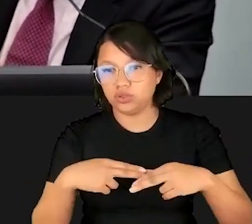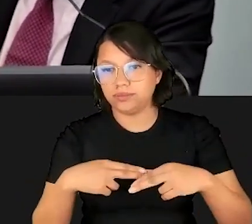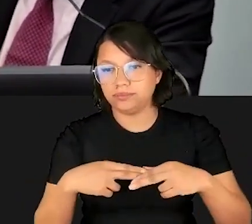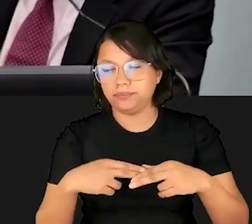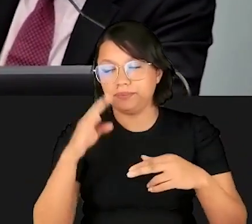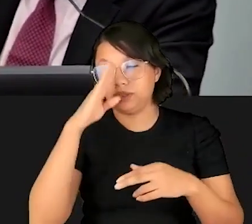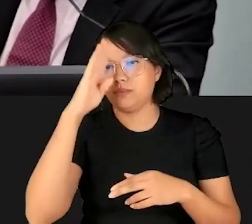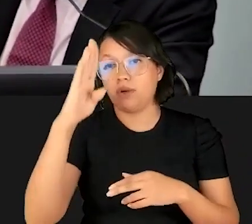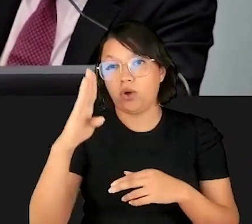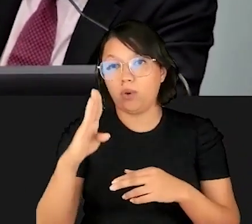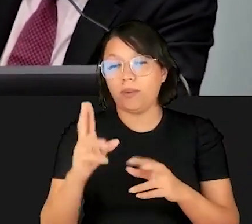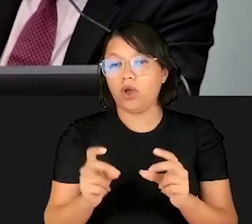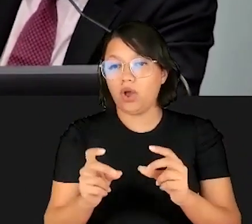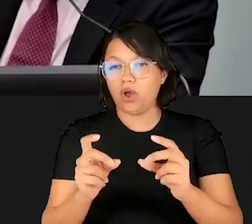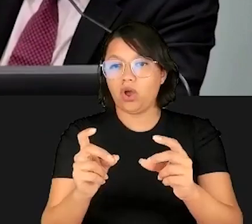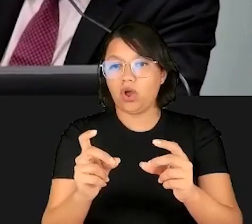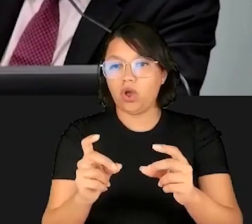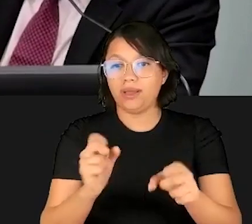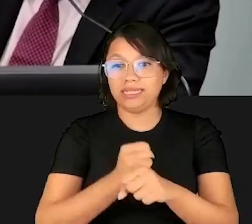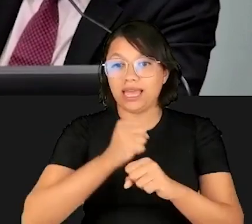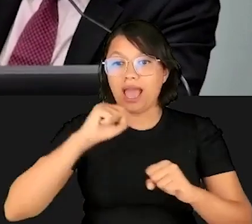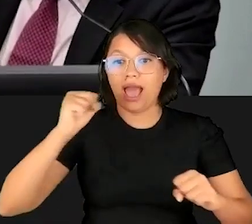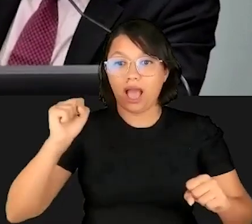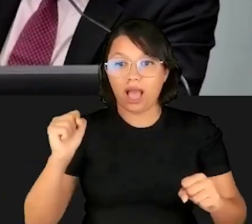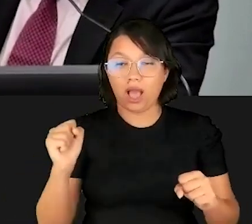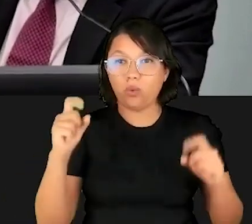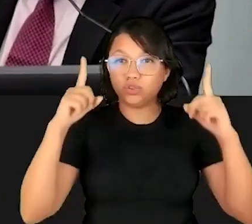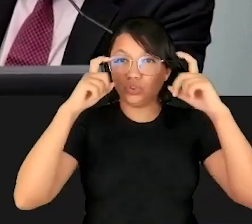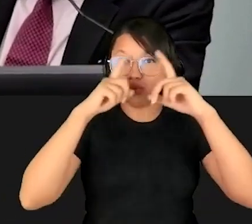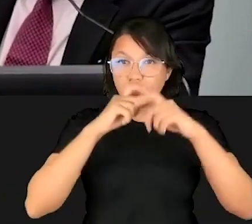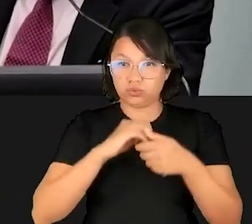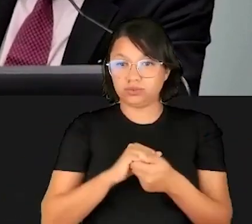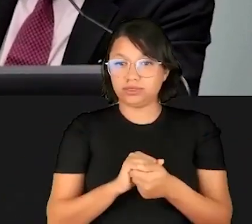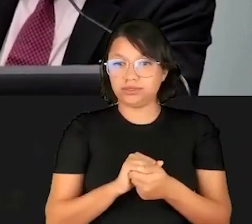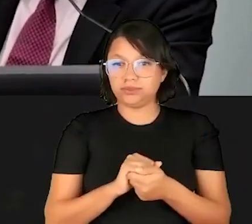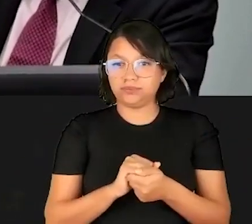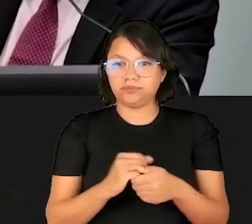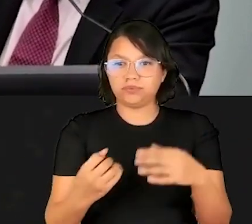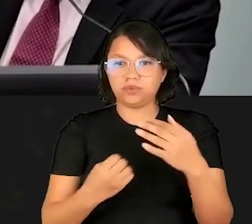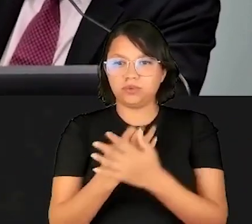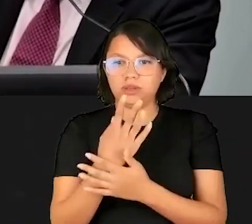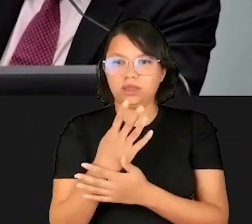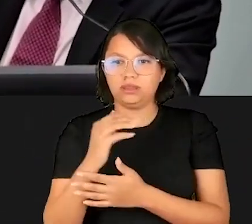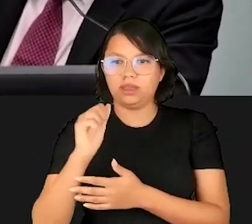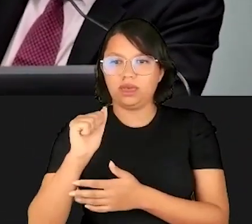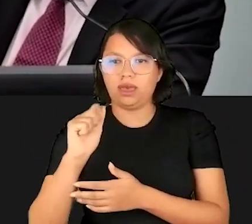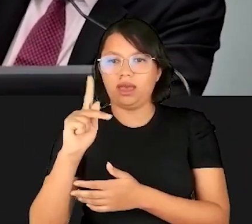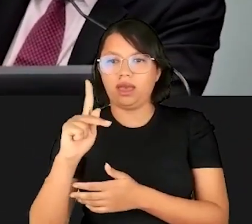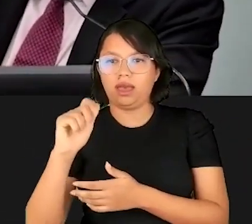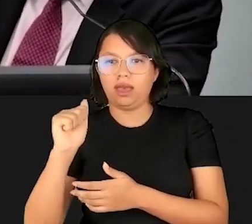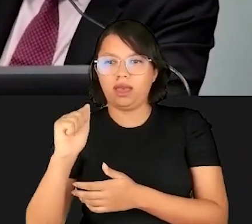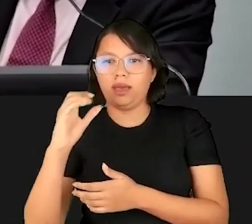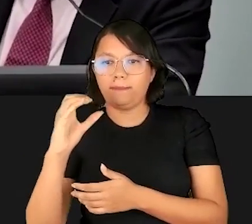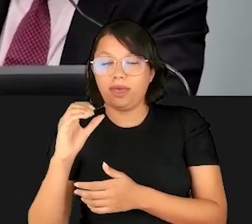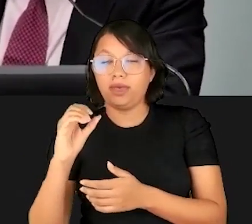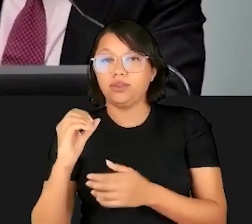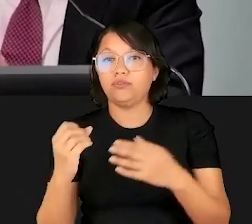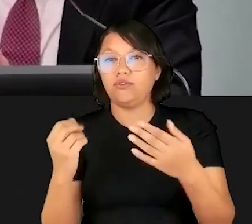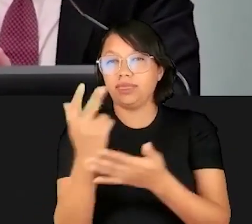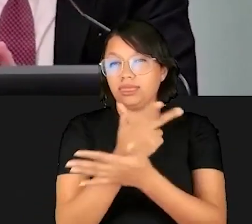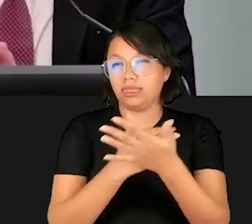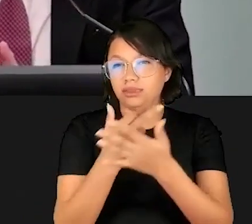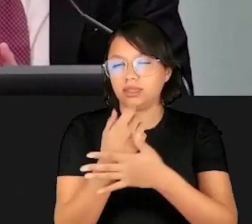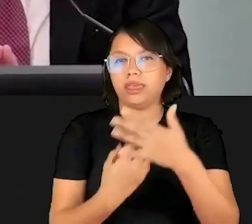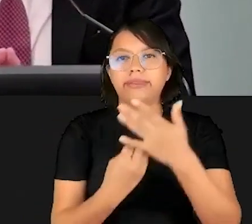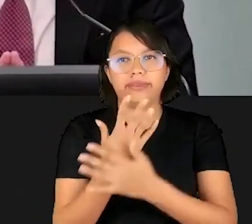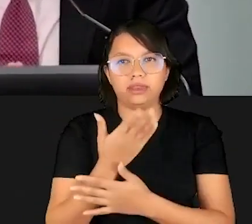criaram pacotes que nós chamamos de APACs ou AIHs. As APACs, elas foram desenhadas nos anos 90 do século passado. E